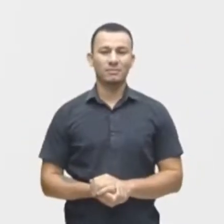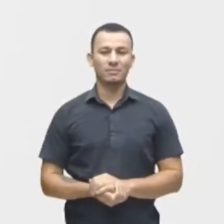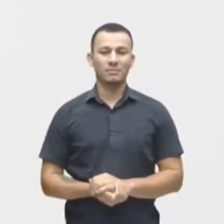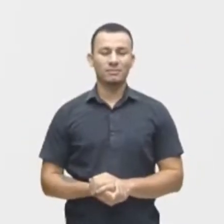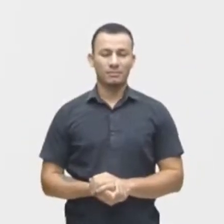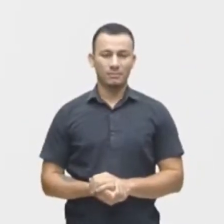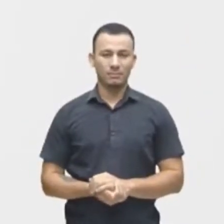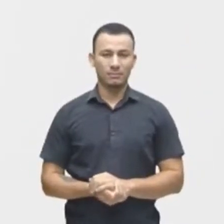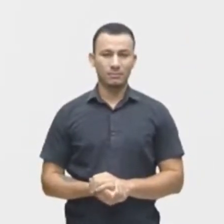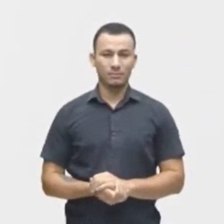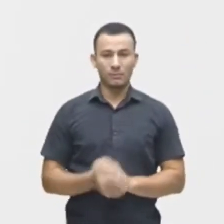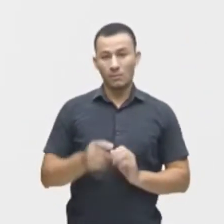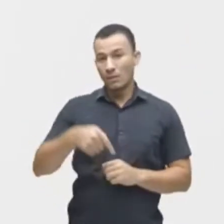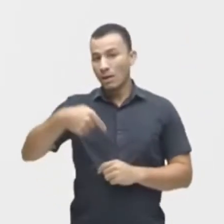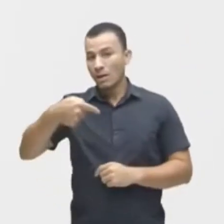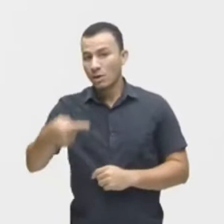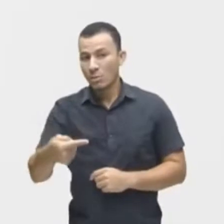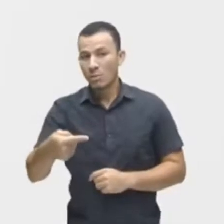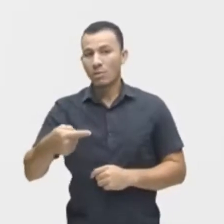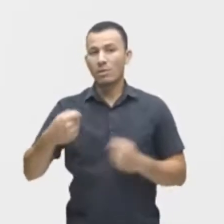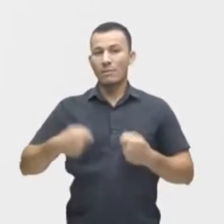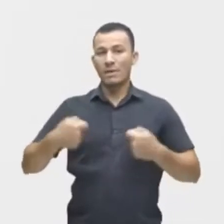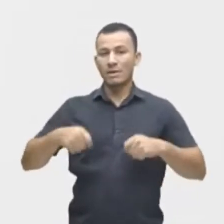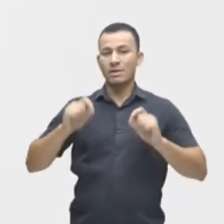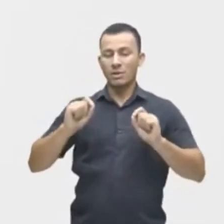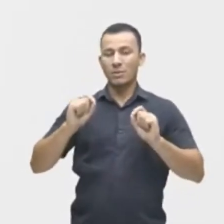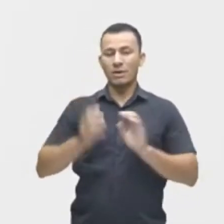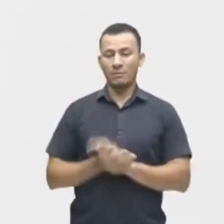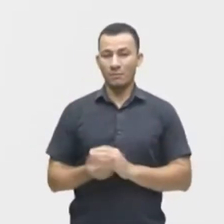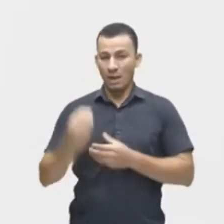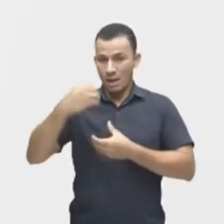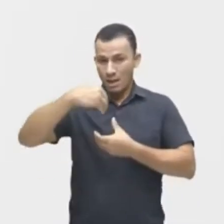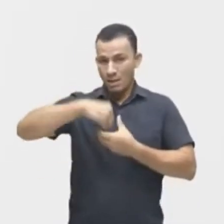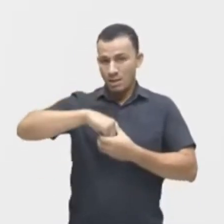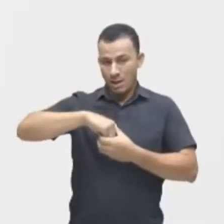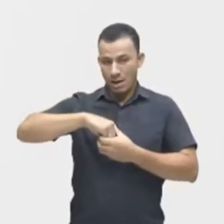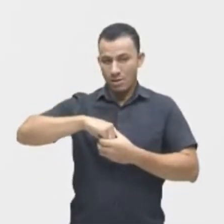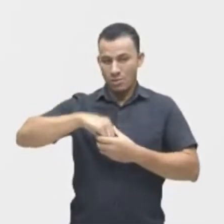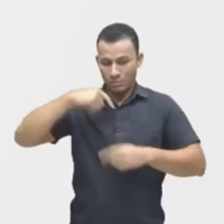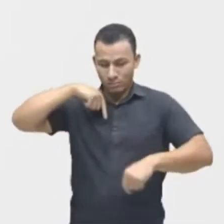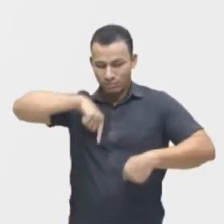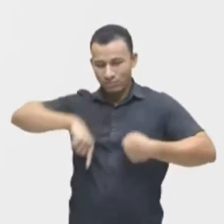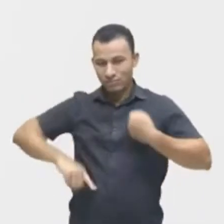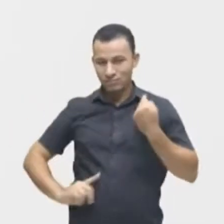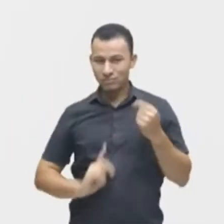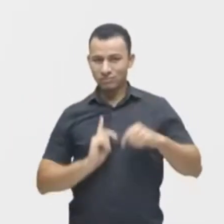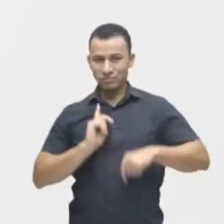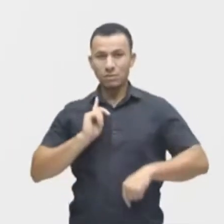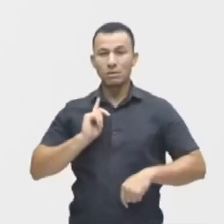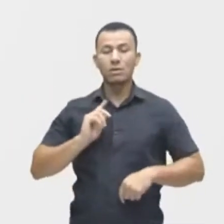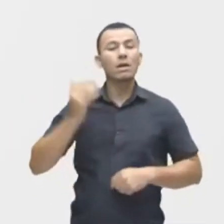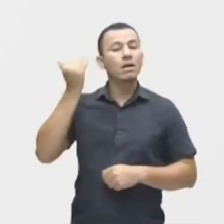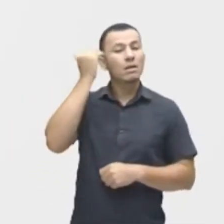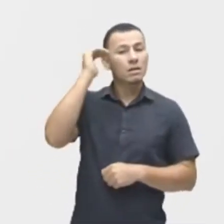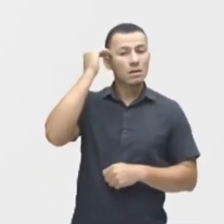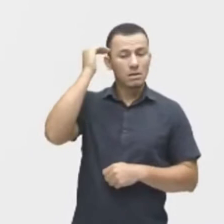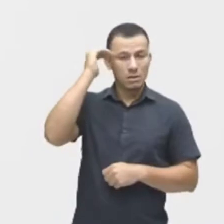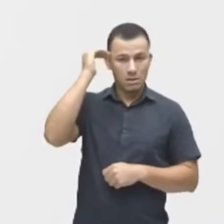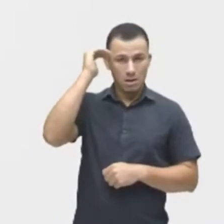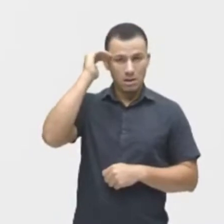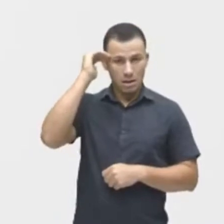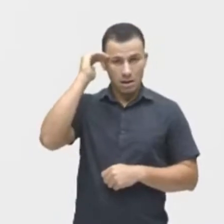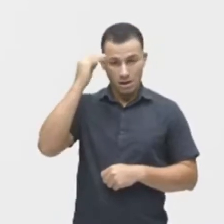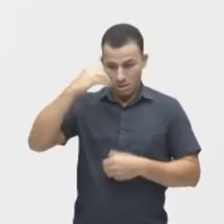Logo depois, nós precisamos, dentro desse sistema cardiovascular, entender que ele, dentro do